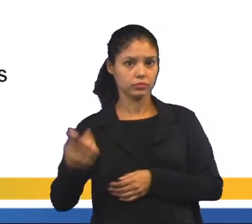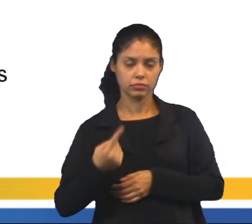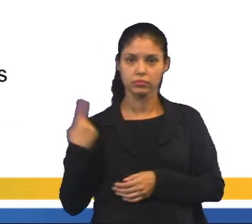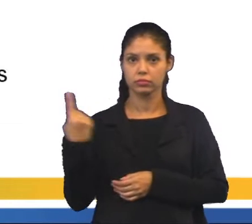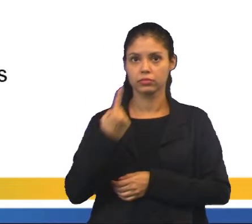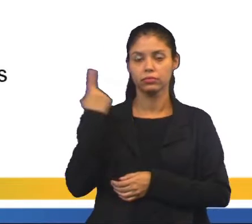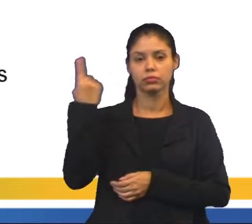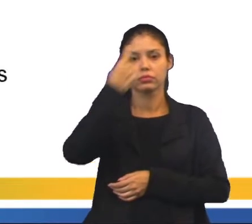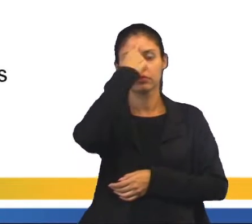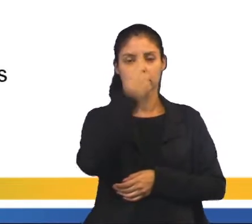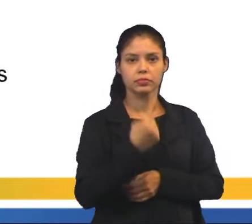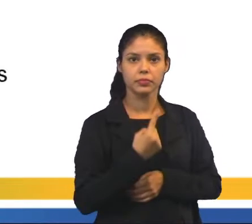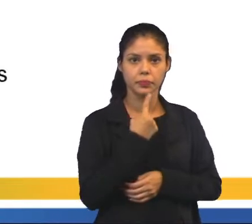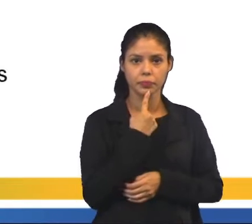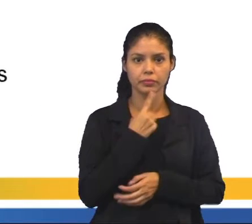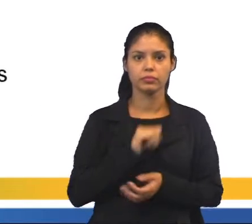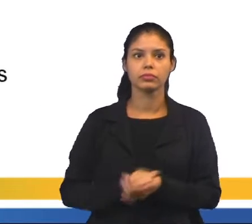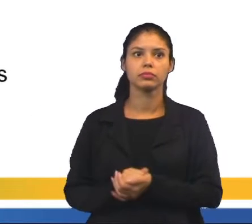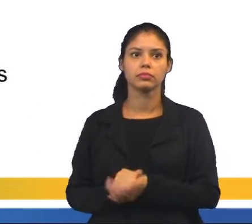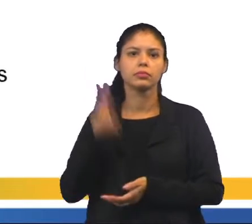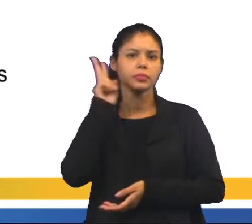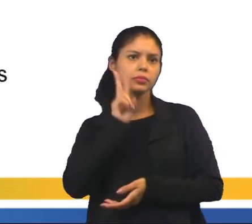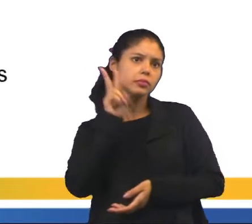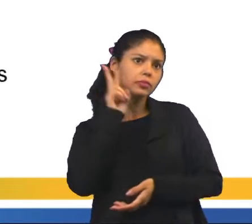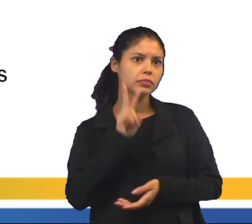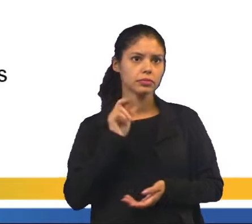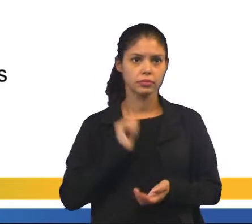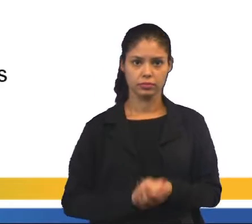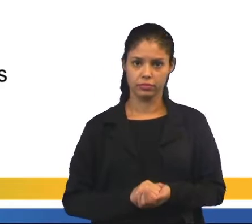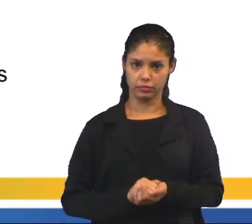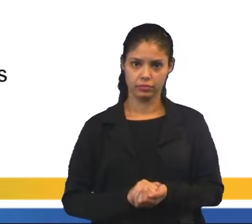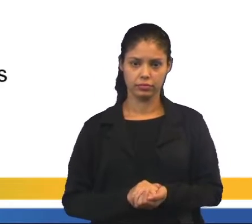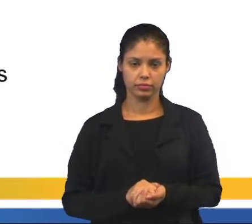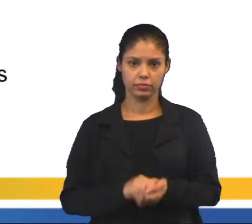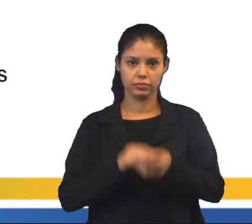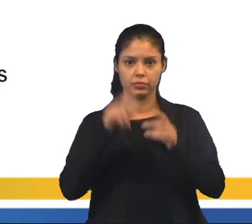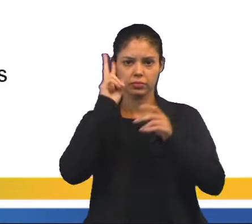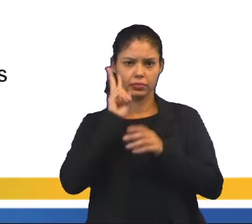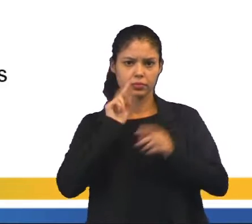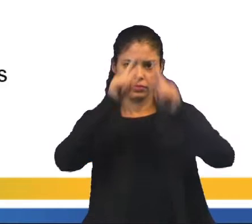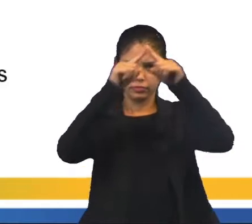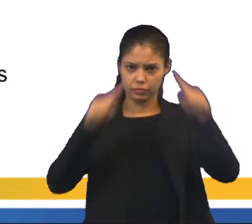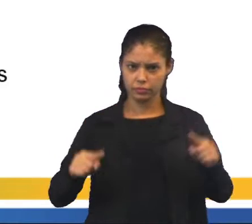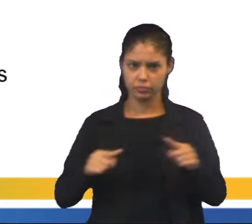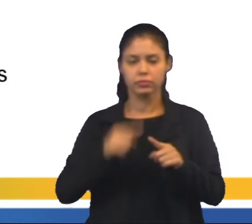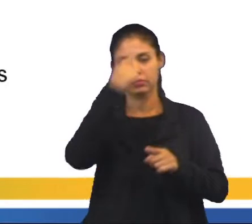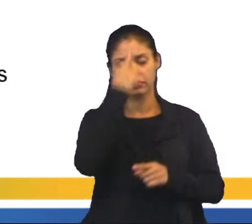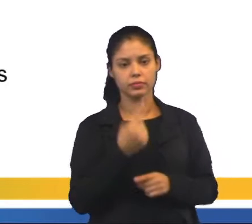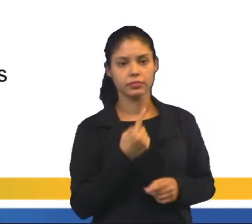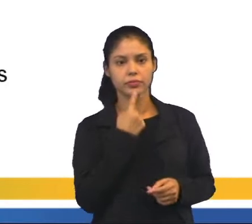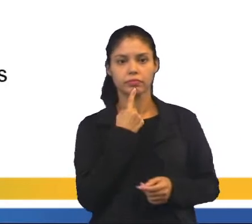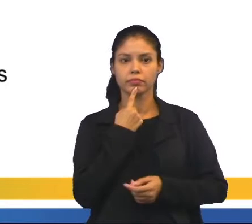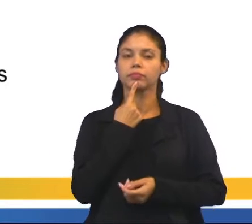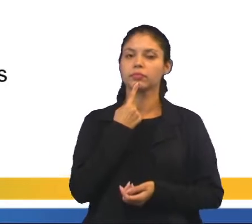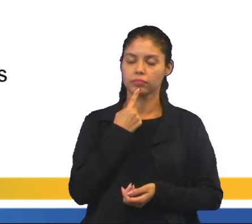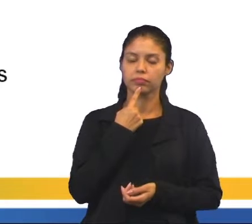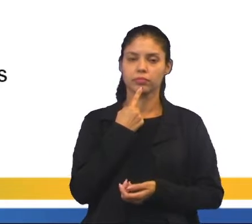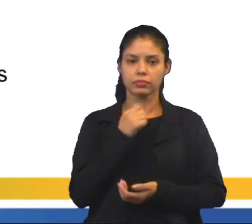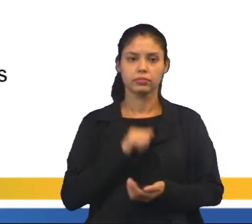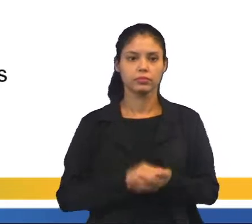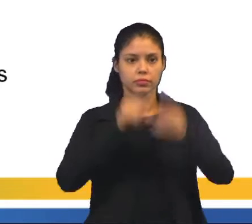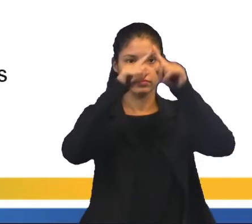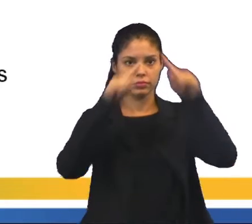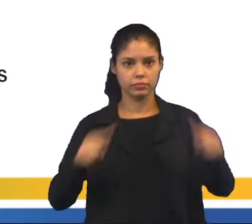da base e da altura da figura. Tudo bem? Então, lembre-se que o triângulo é uma